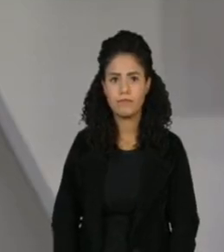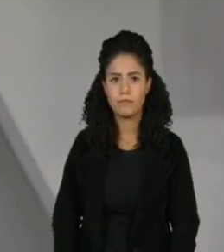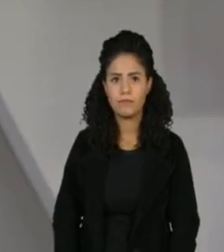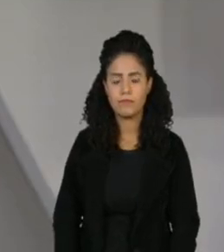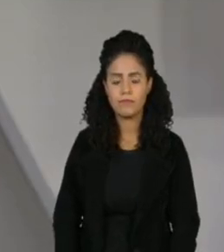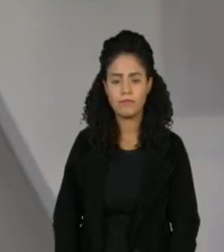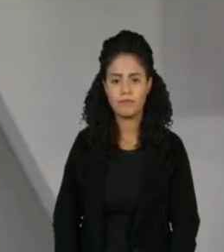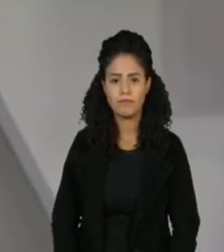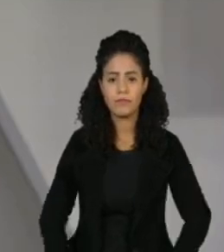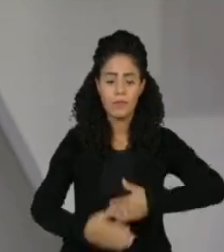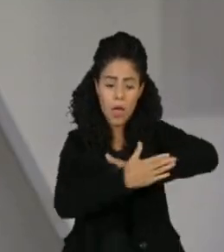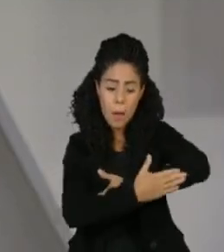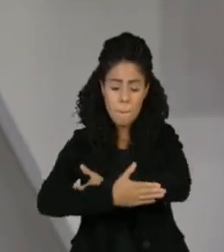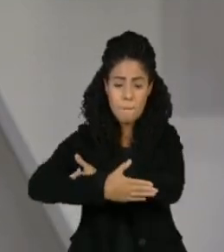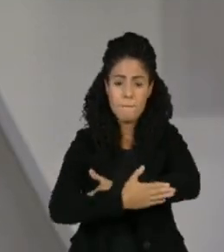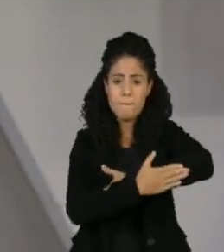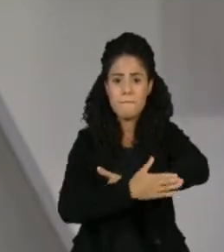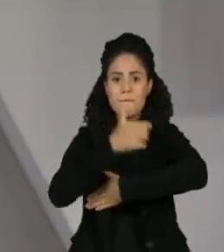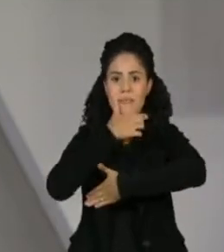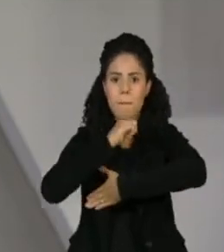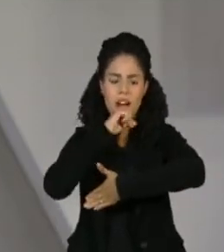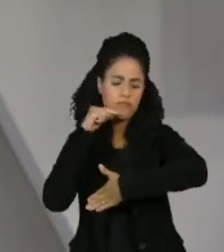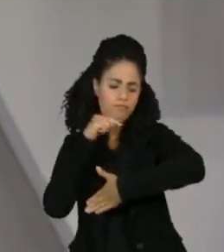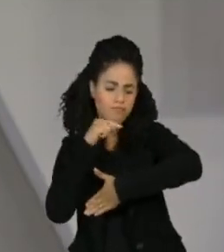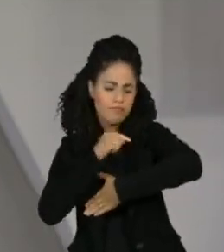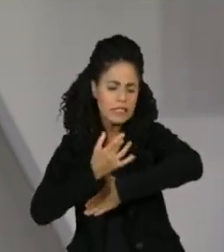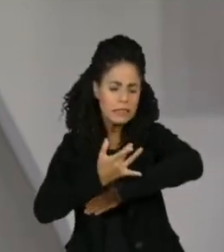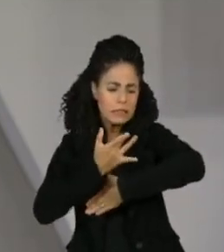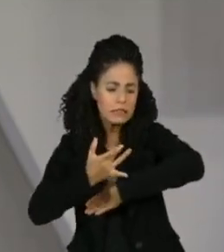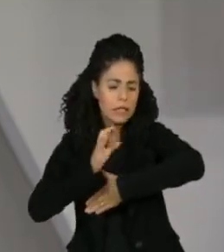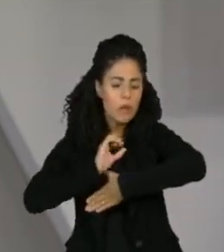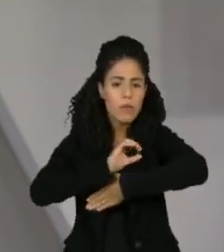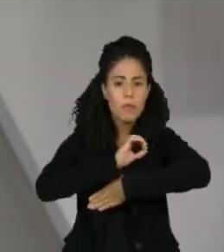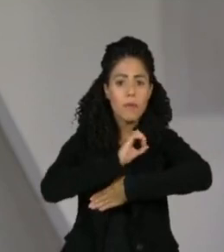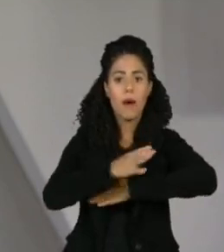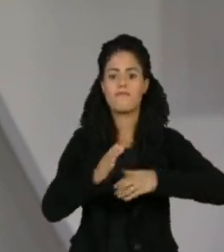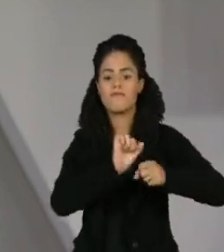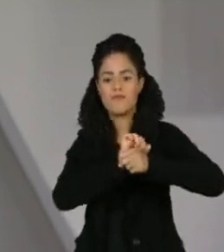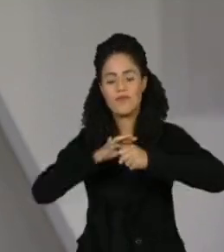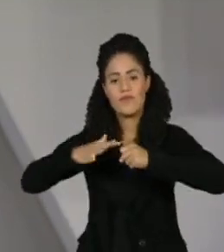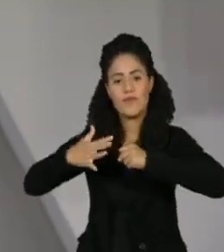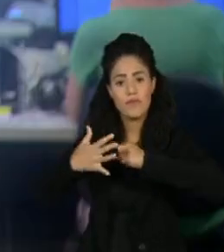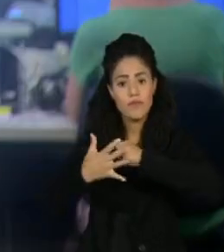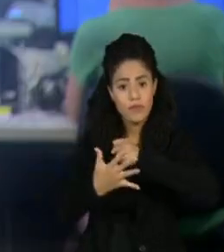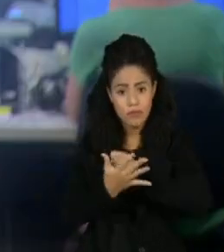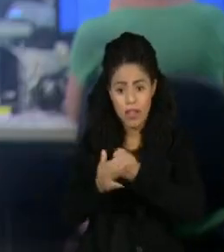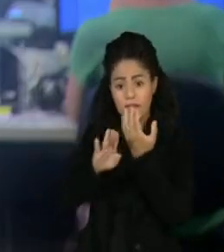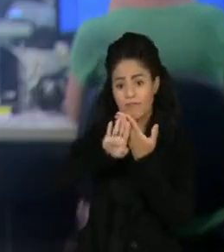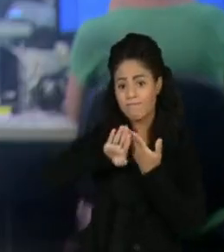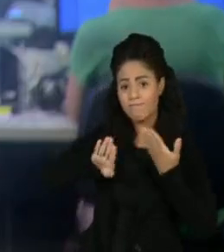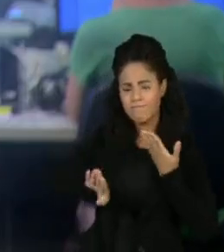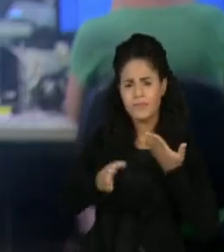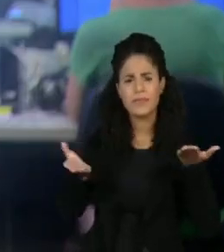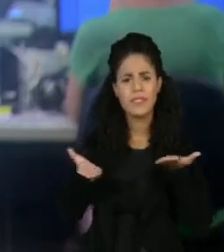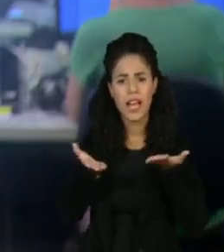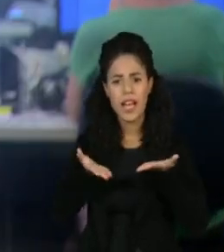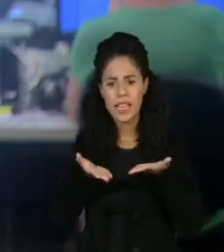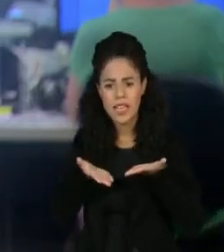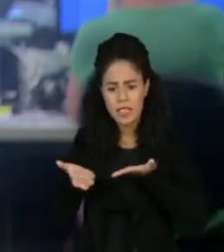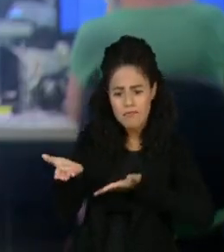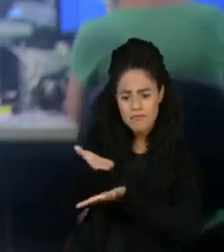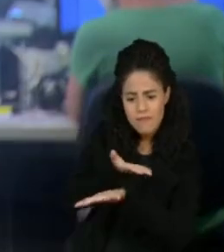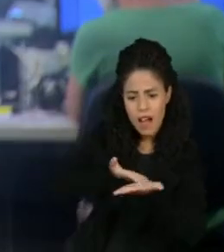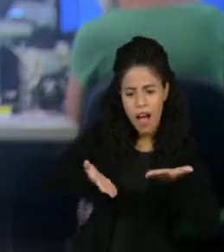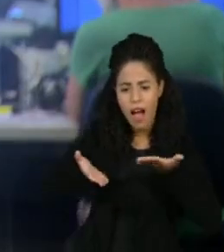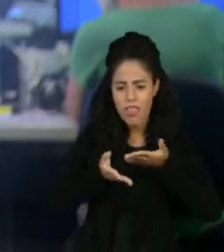A relação mãe-bebê na pandemia ficou ainda mais próxima por conta das medidas de isolamento social. E esta interação com